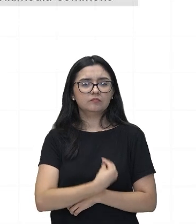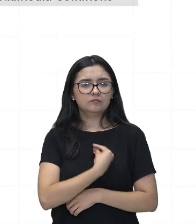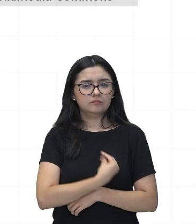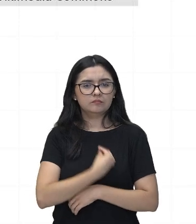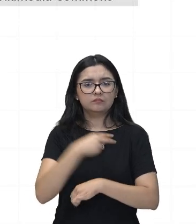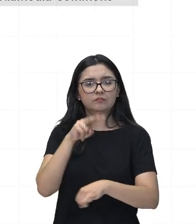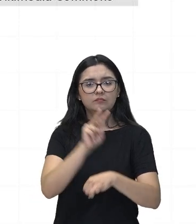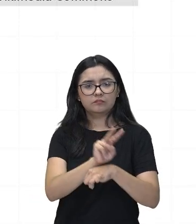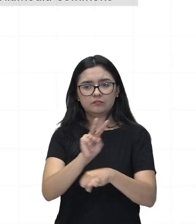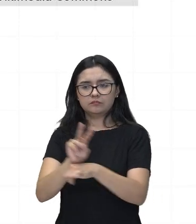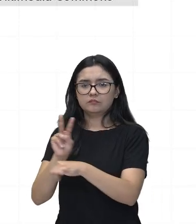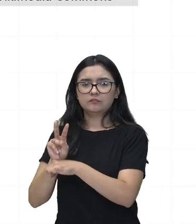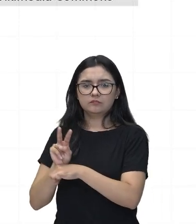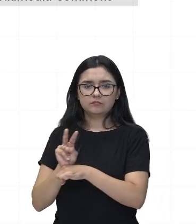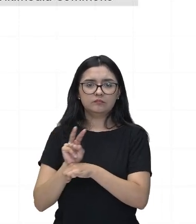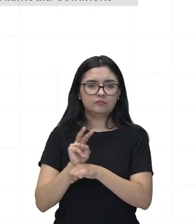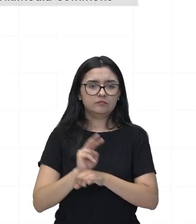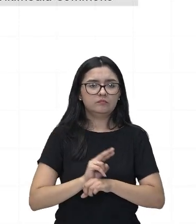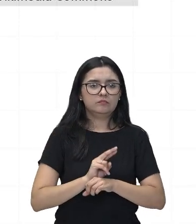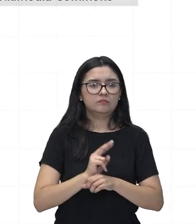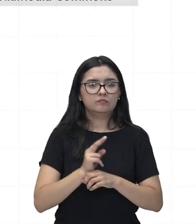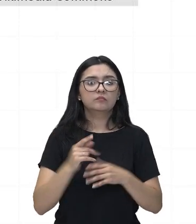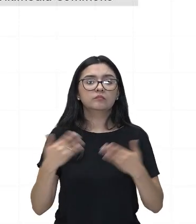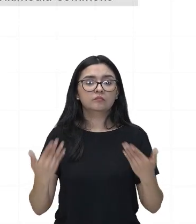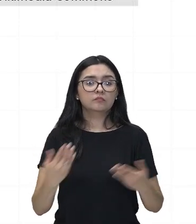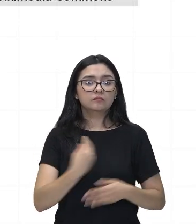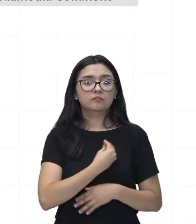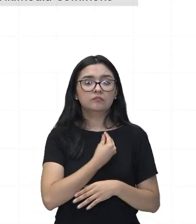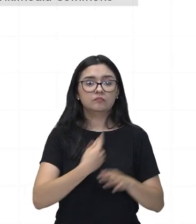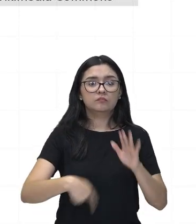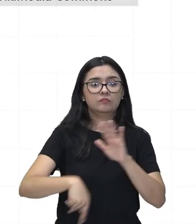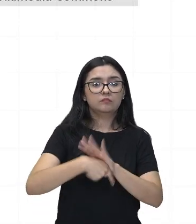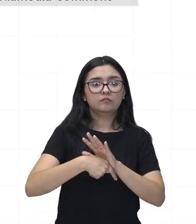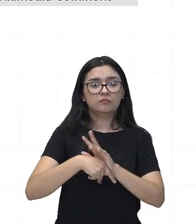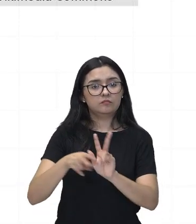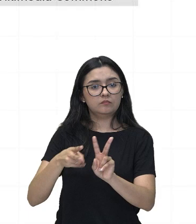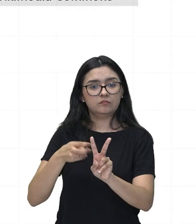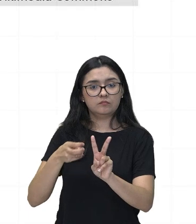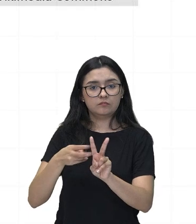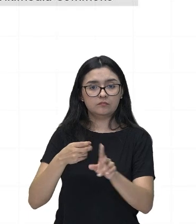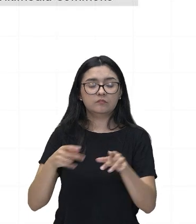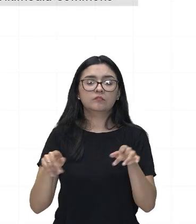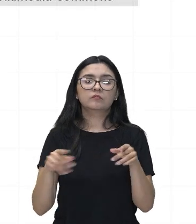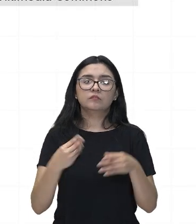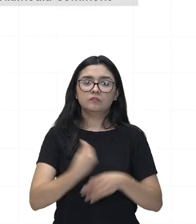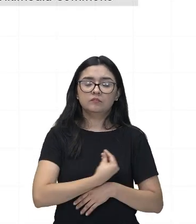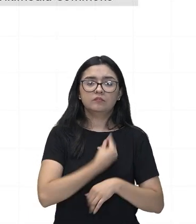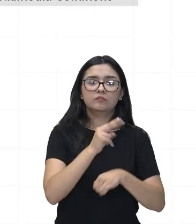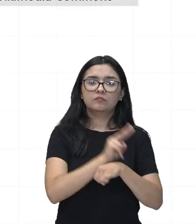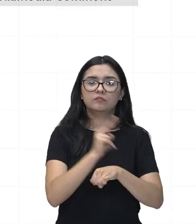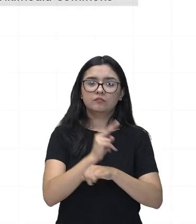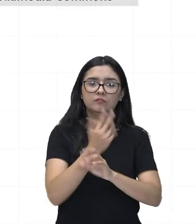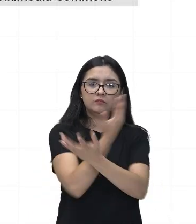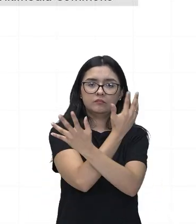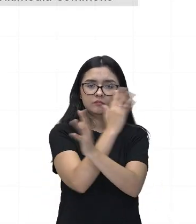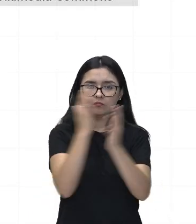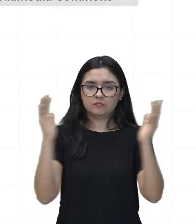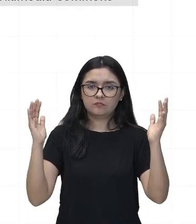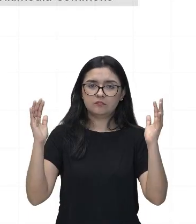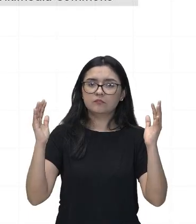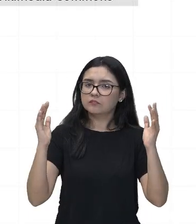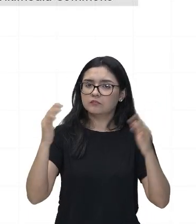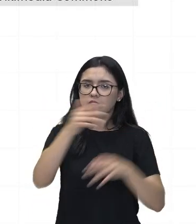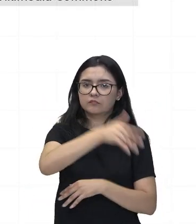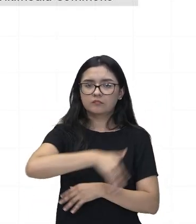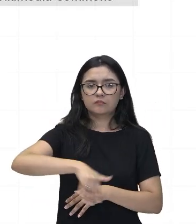com seus diferentes aspectos. A vida dos próprios indígenas e a vida das florestas e ecossistemas com as quais